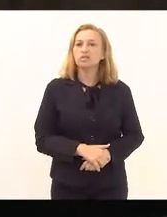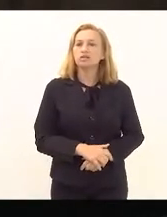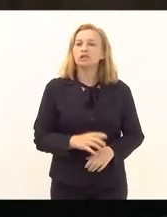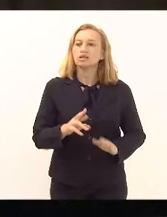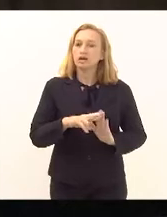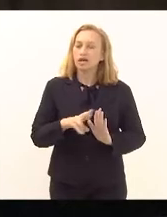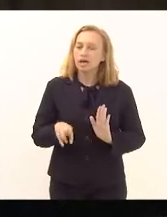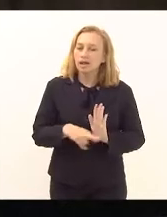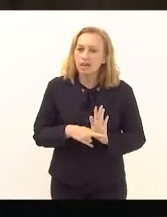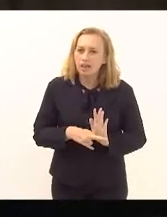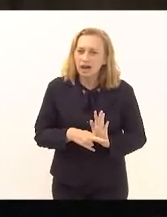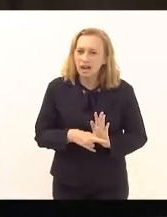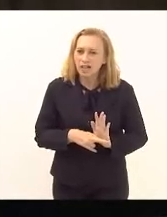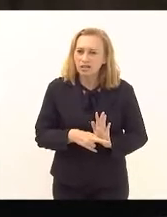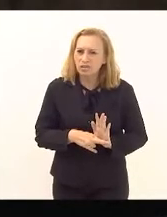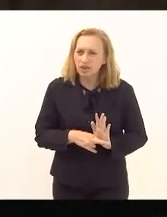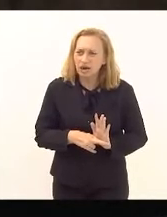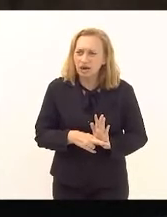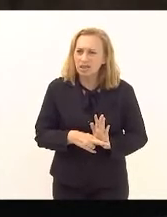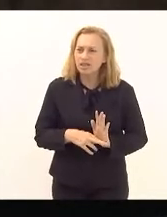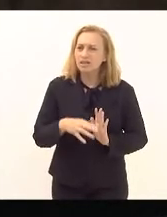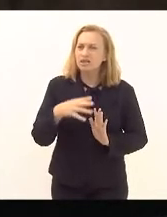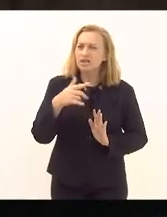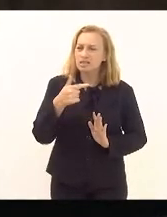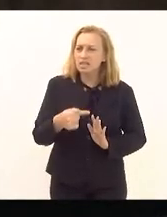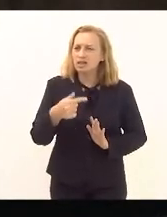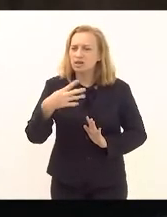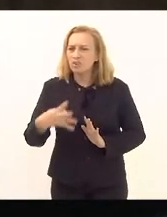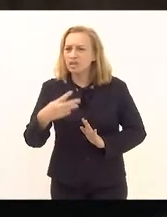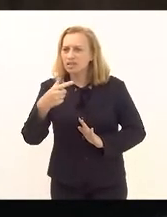regra da ARE 7434 de 80,